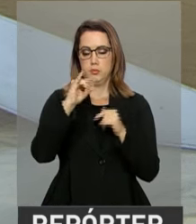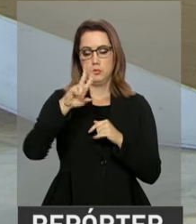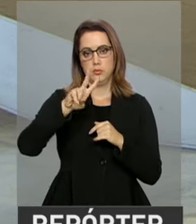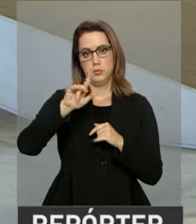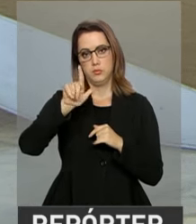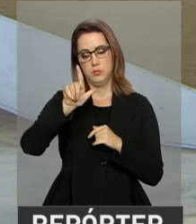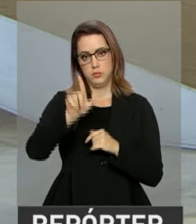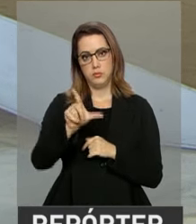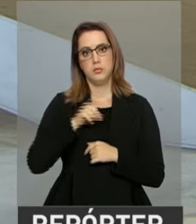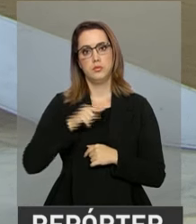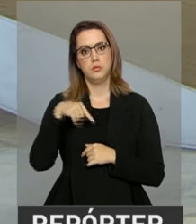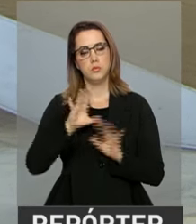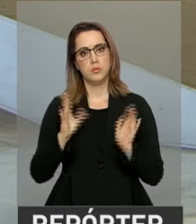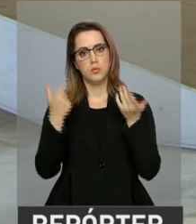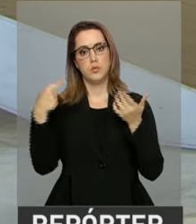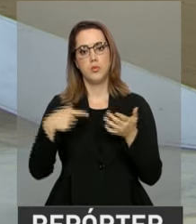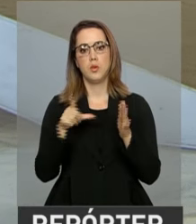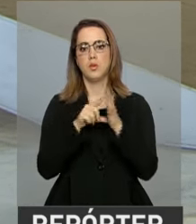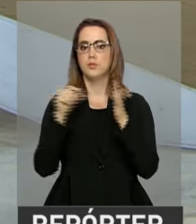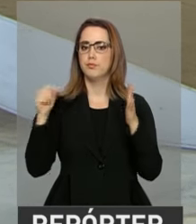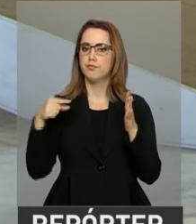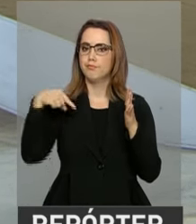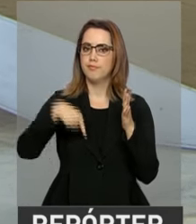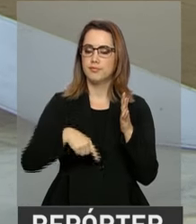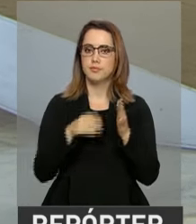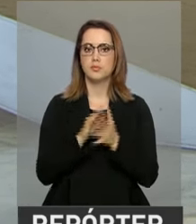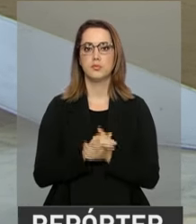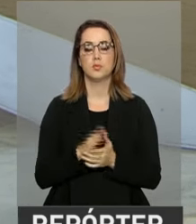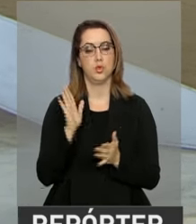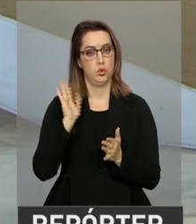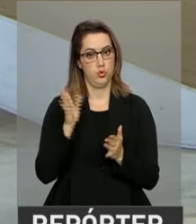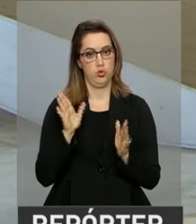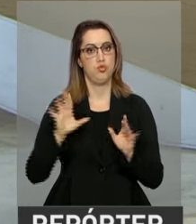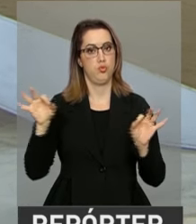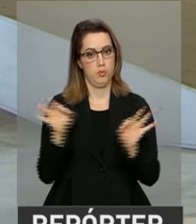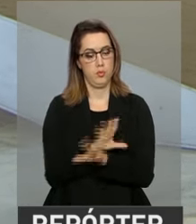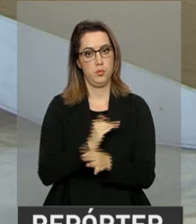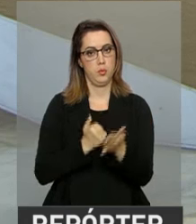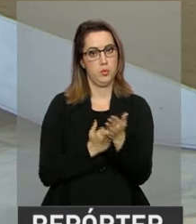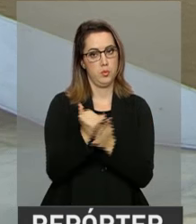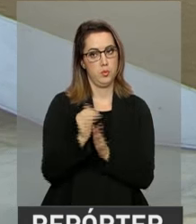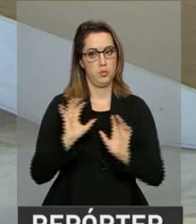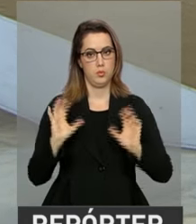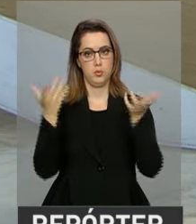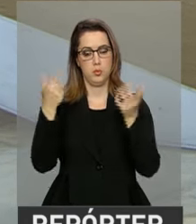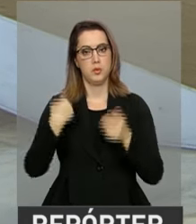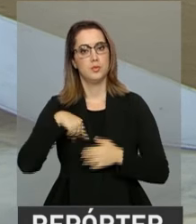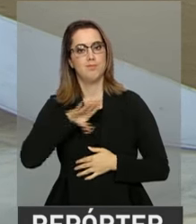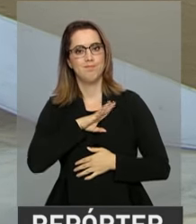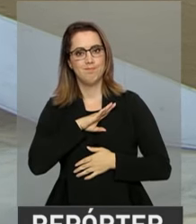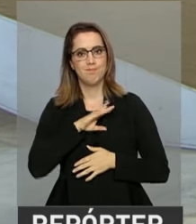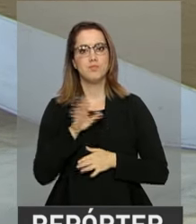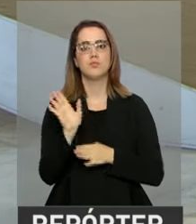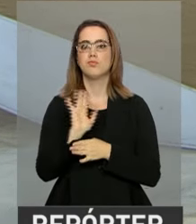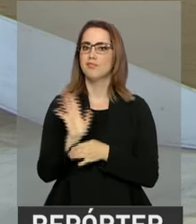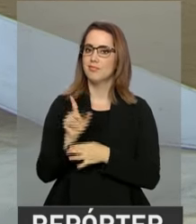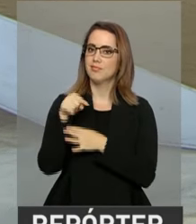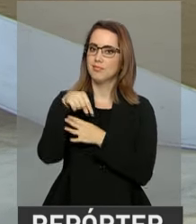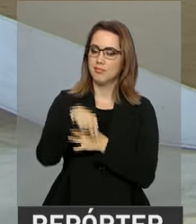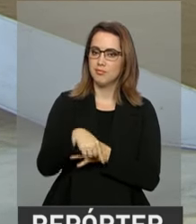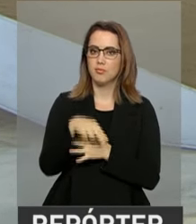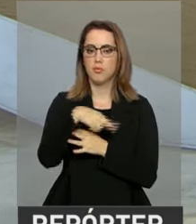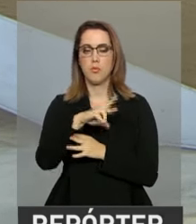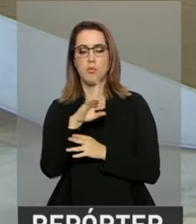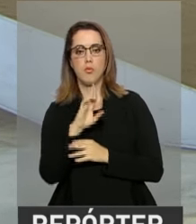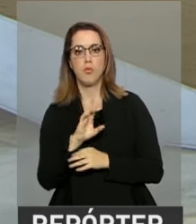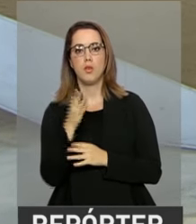cerimônia acontece aqui no salão nobre Já tá tudo pronto para começar essa solenidade e a TV NBR transmite essa solenidade